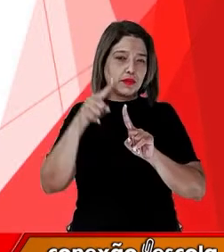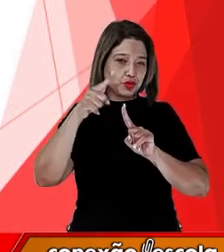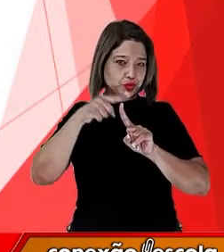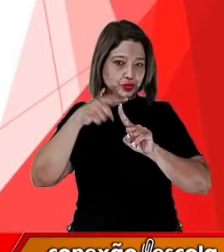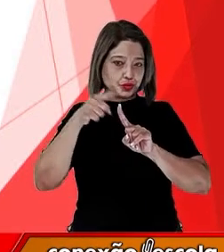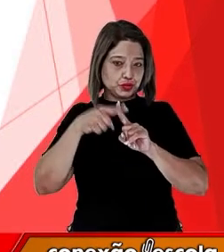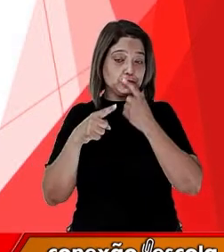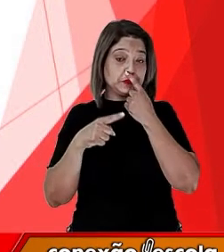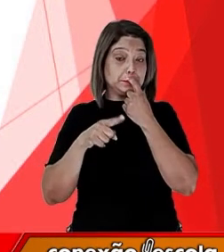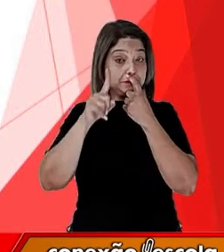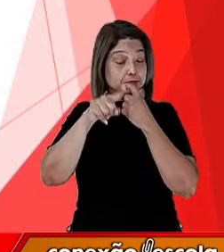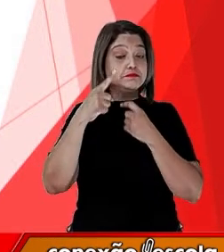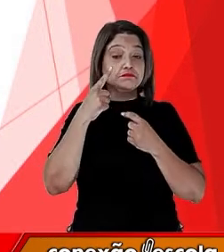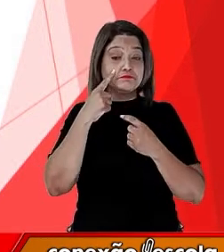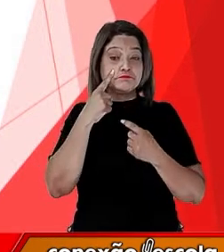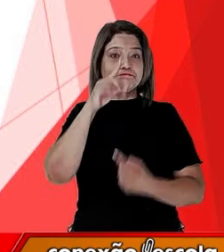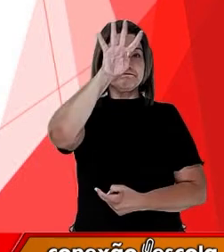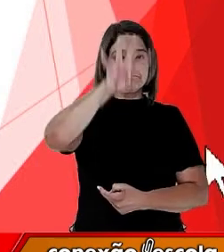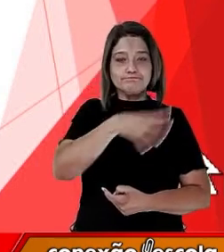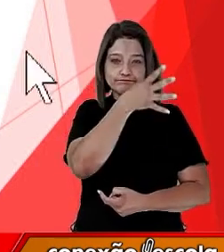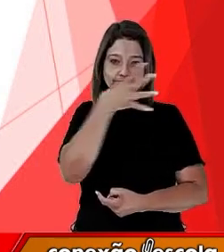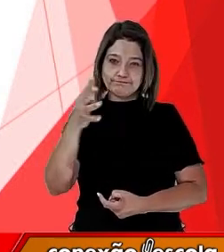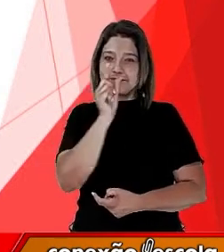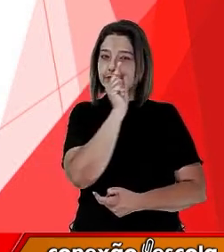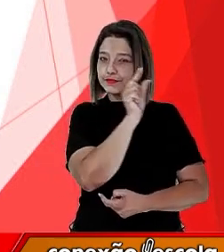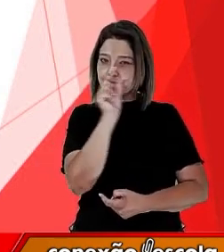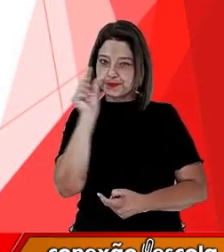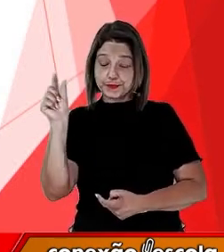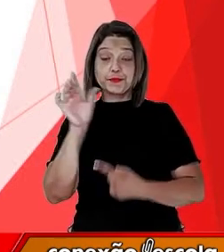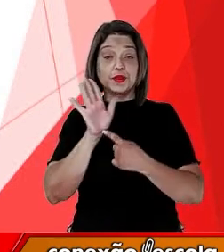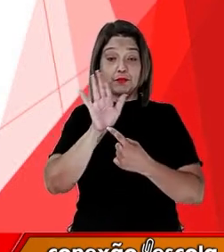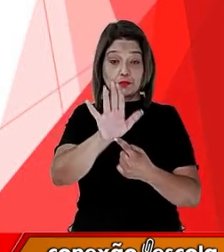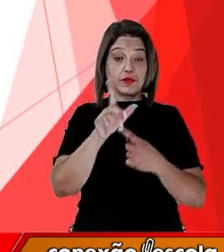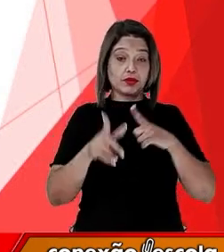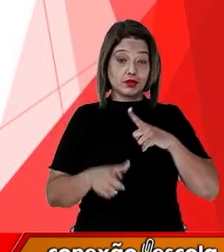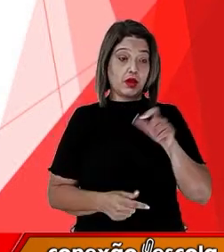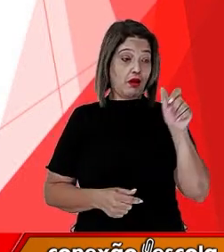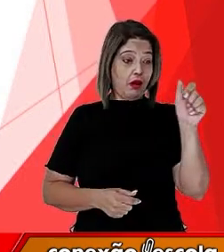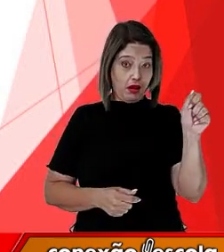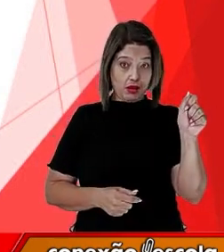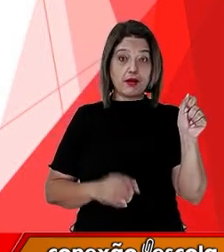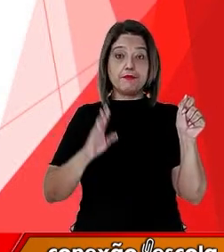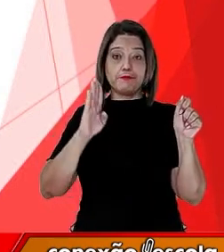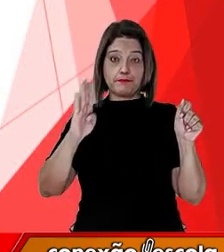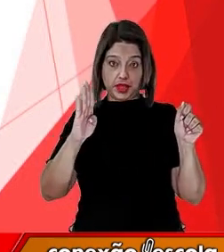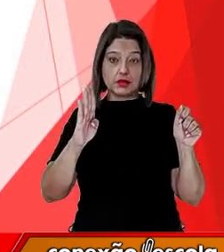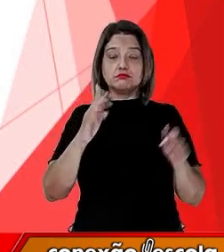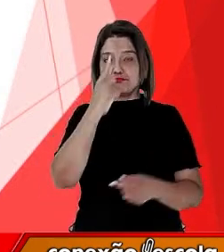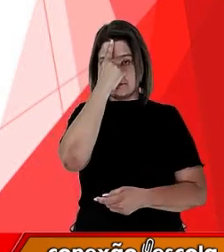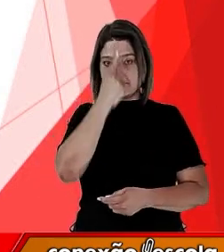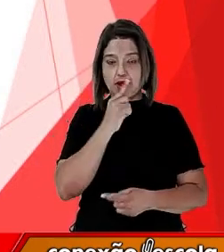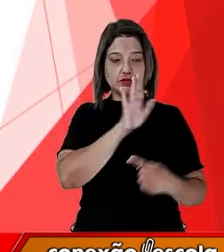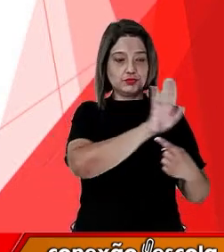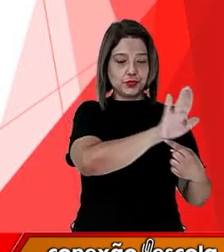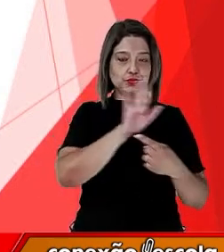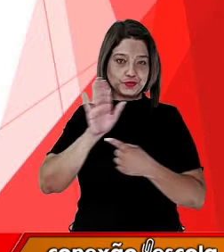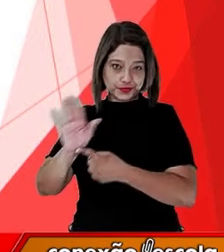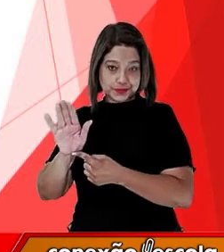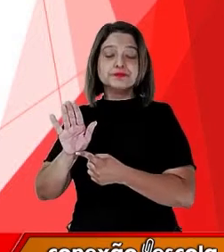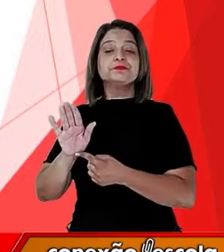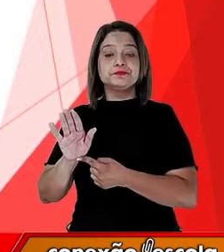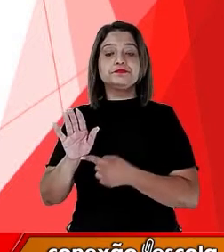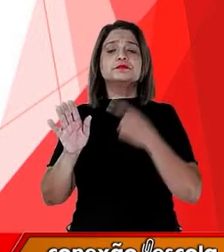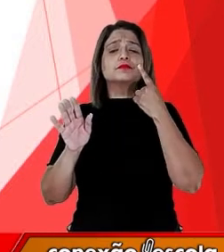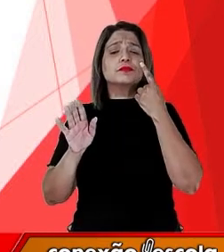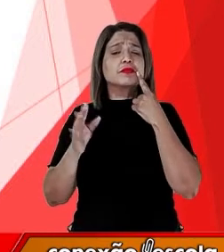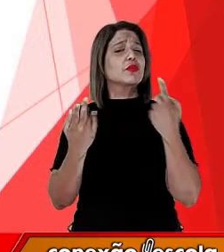na malha quadriculada. Aqui eu tenho uma imagem A e uma imagem B. Note que as figuras